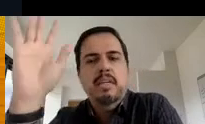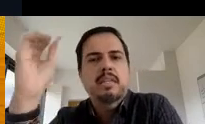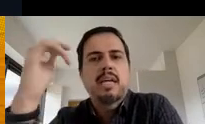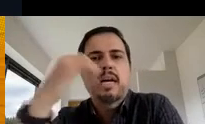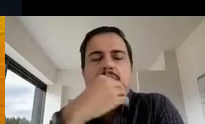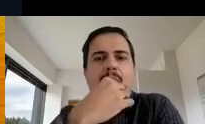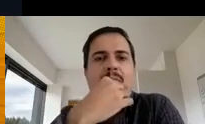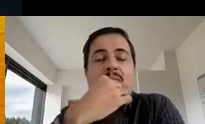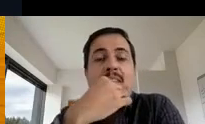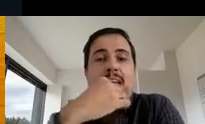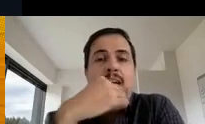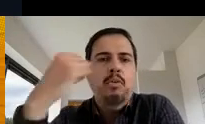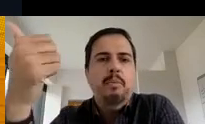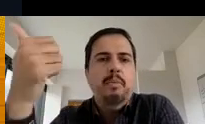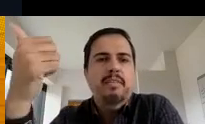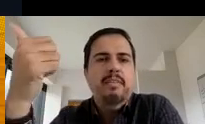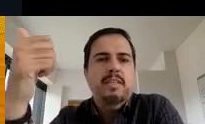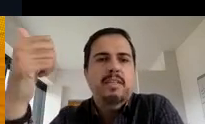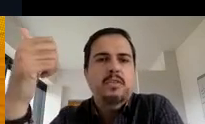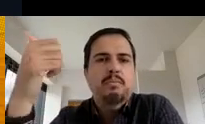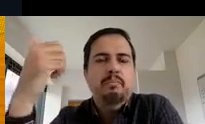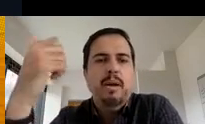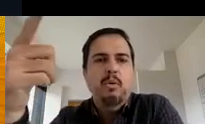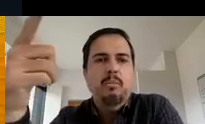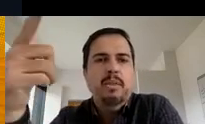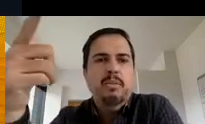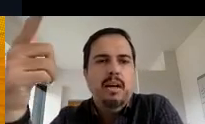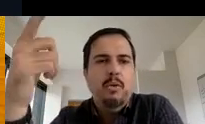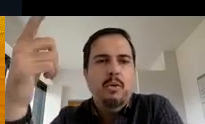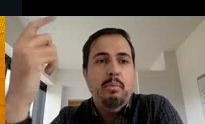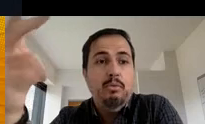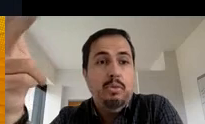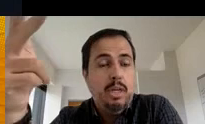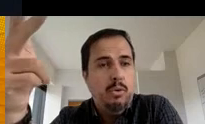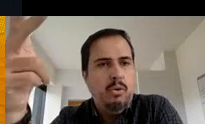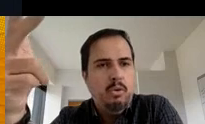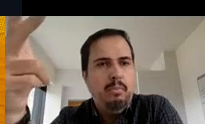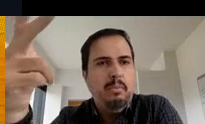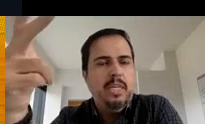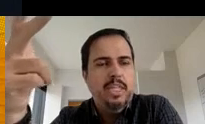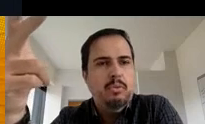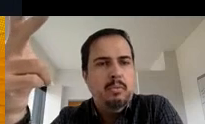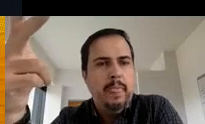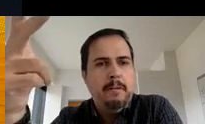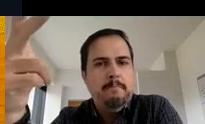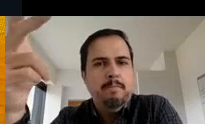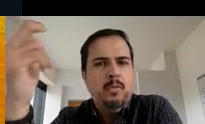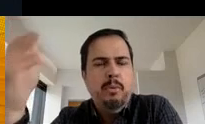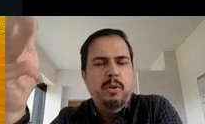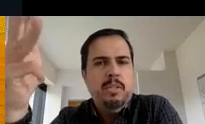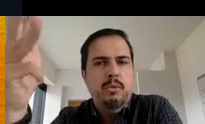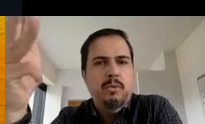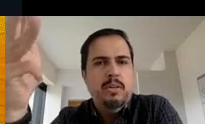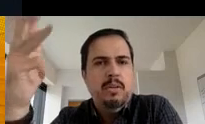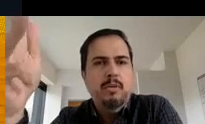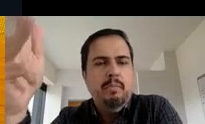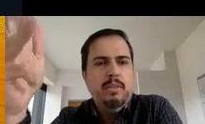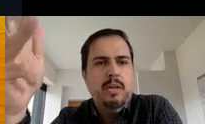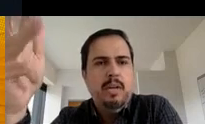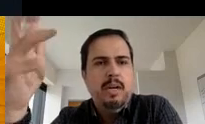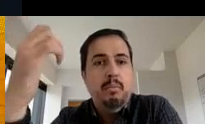oportunidade, facilidade e tal. Comprou a primeira vez, pagou um preço legal, o produto chegou como prometido.